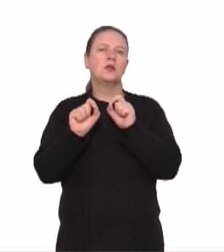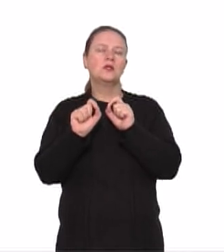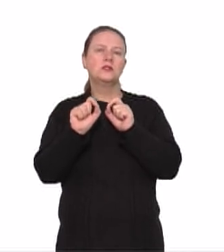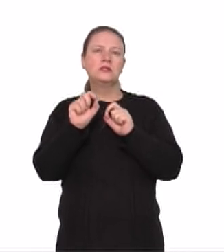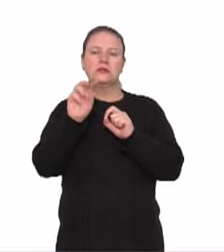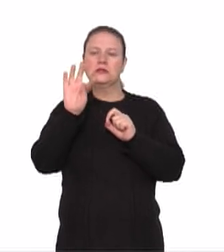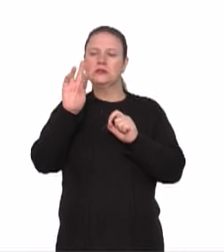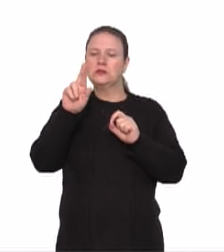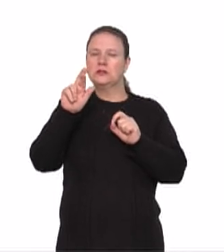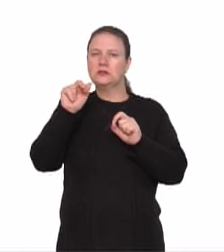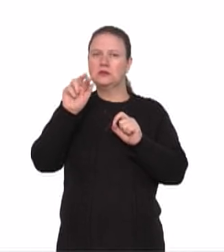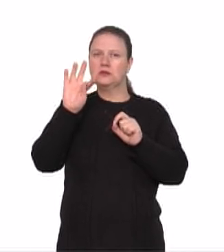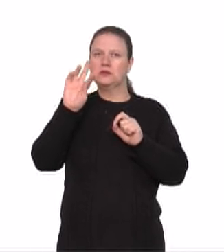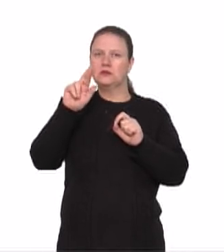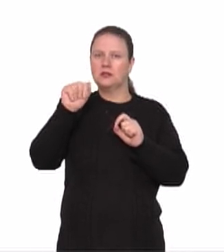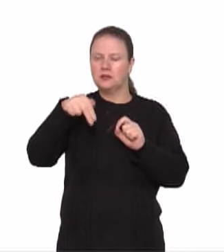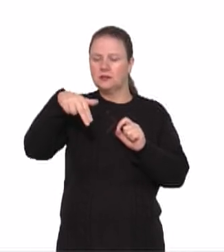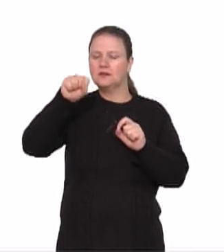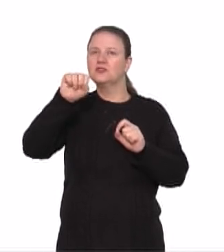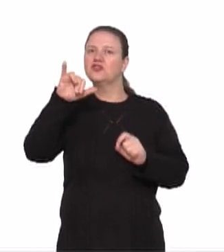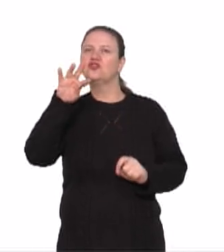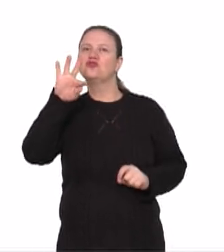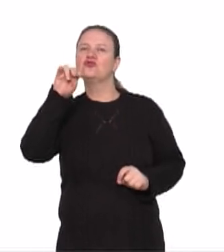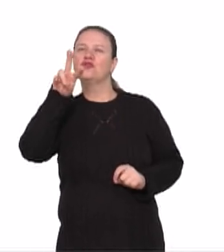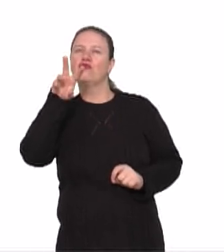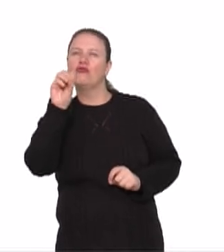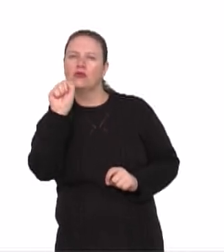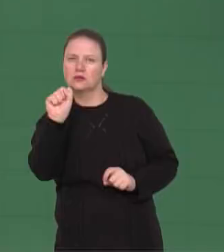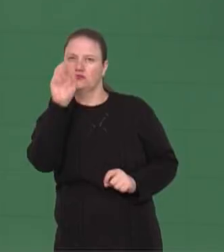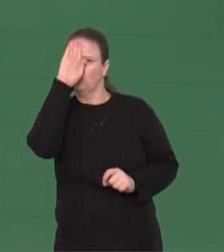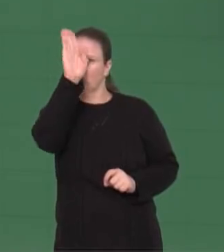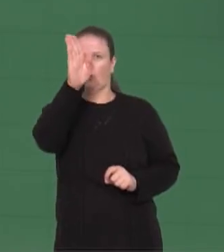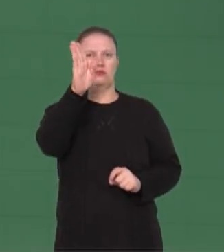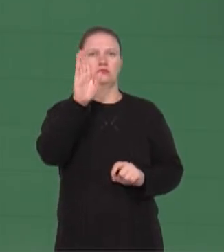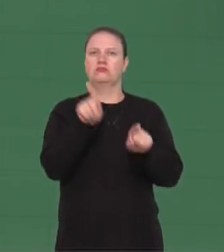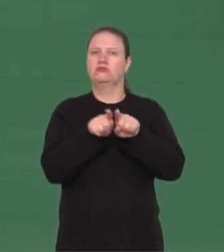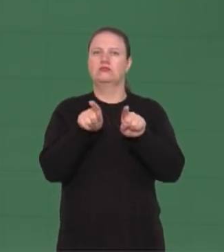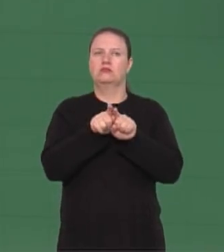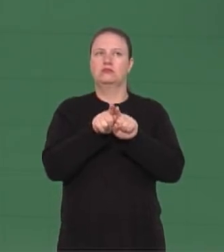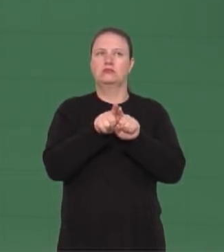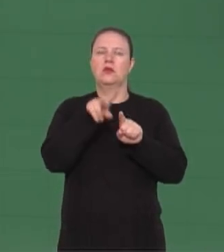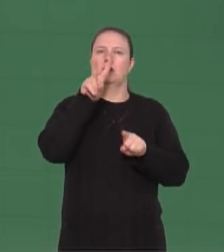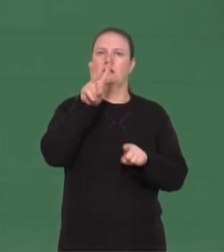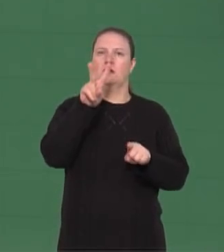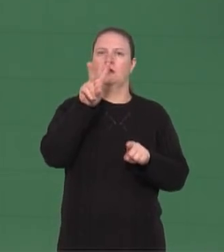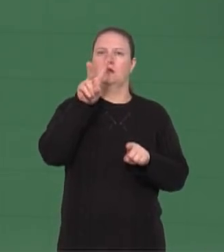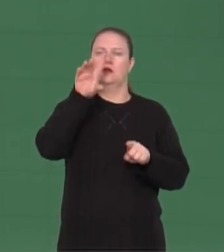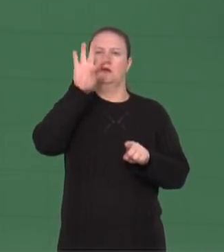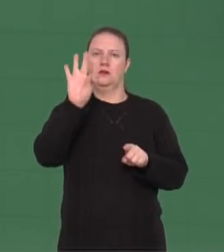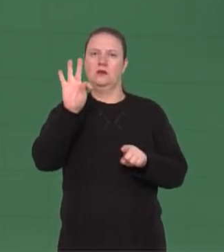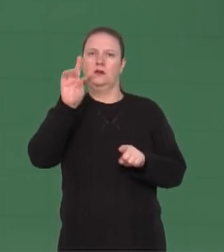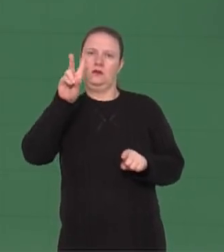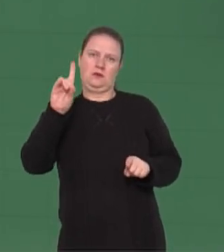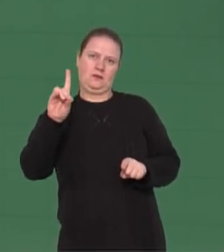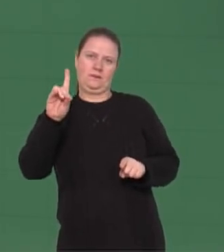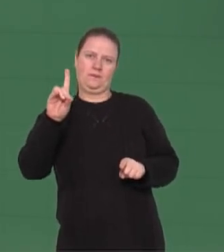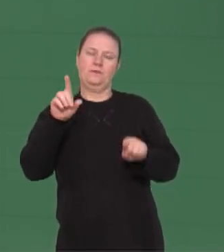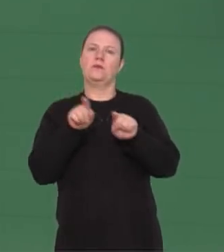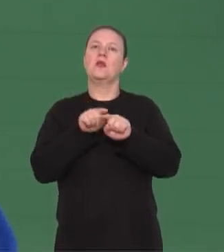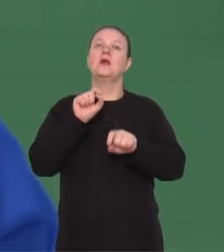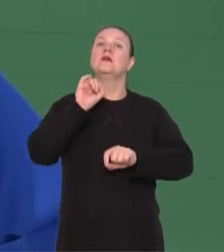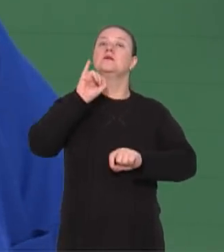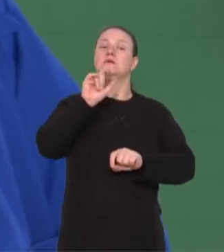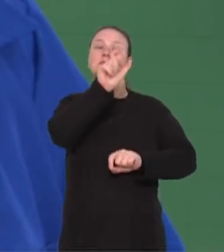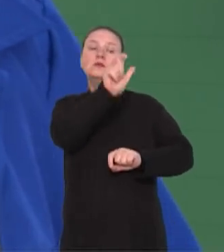tenta, tenta alguma coisa. Não precisa de uma preposição. Então, é um VTD, é um verbo transitivo direto. Quem faz, faz